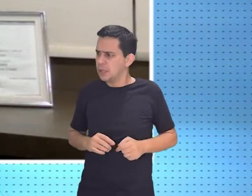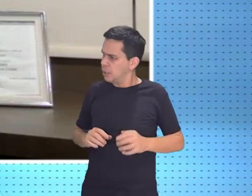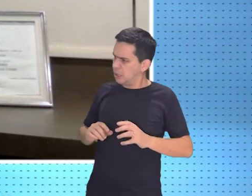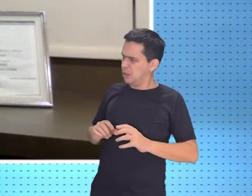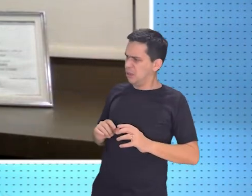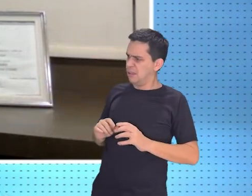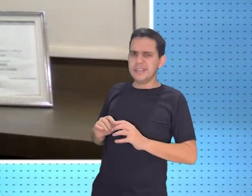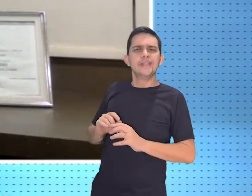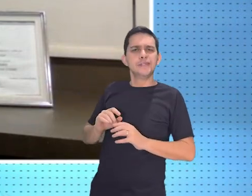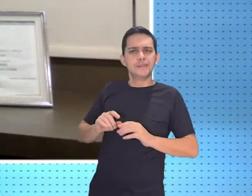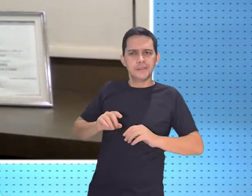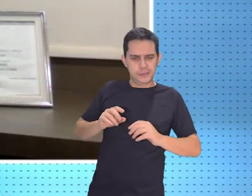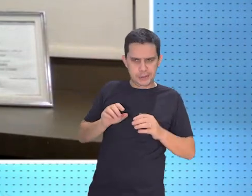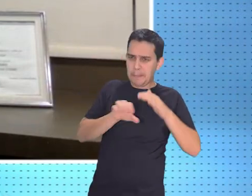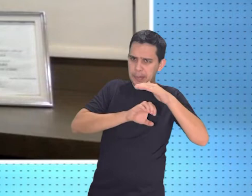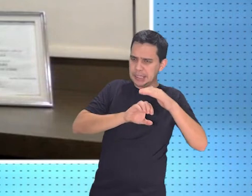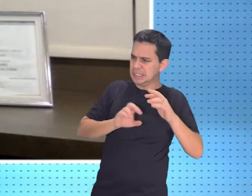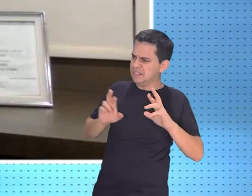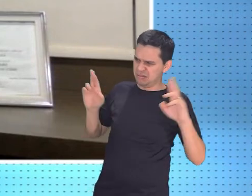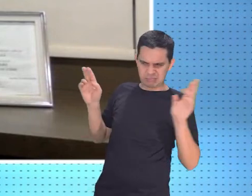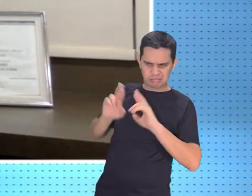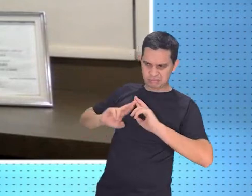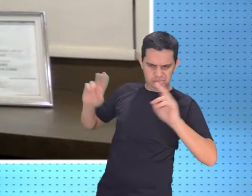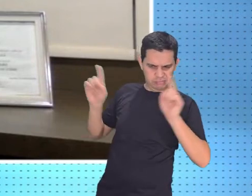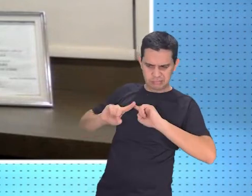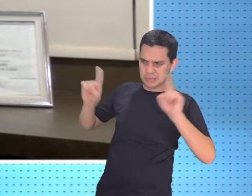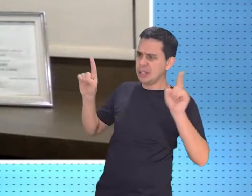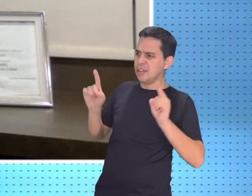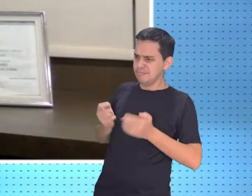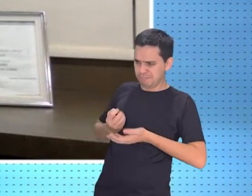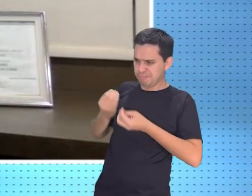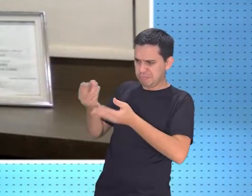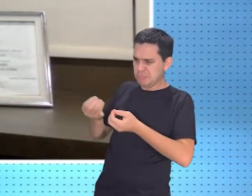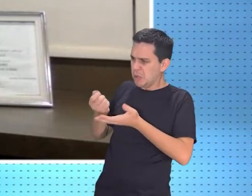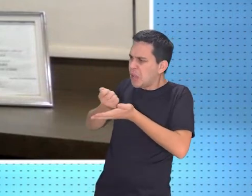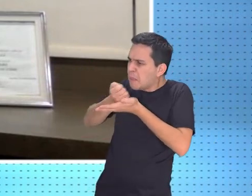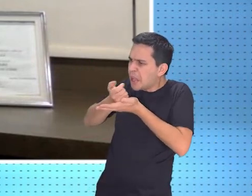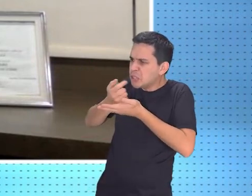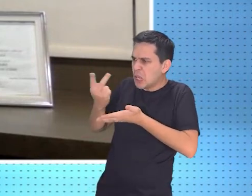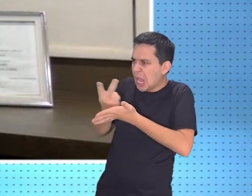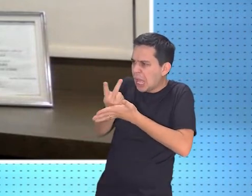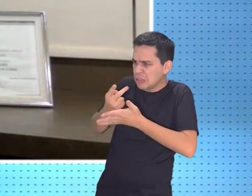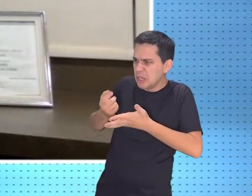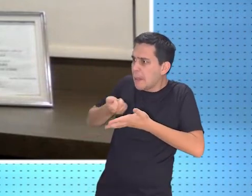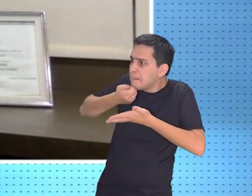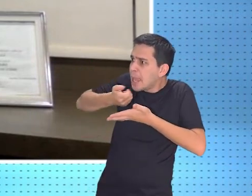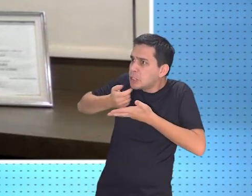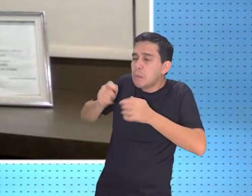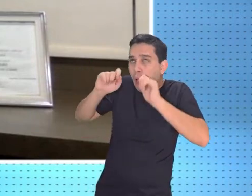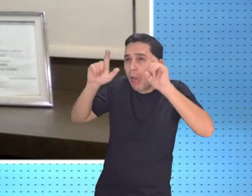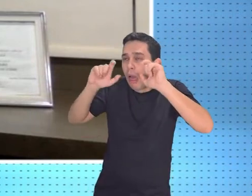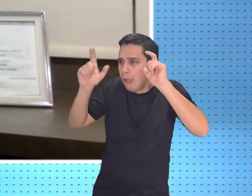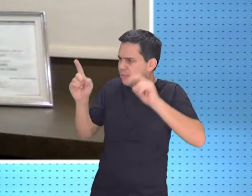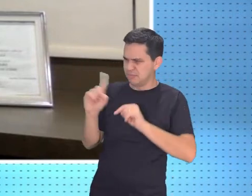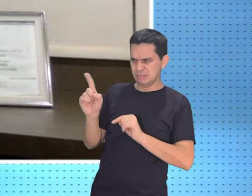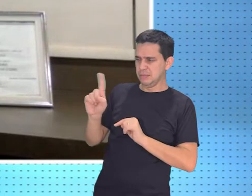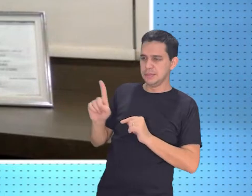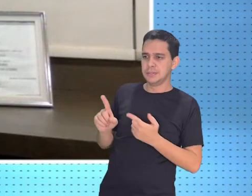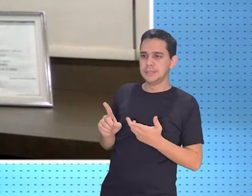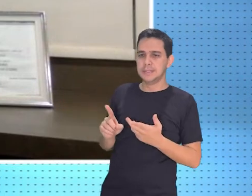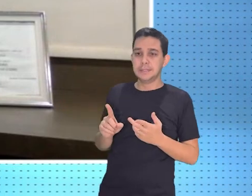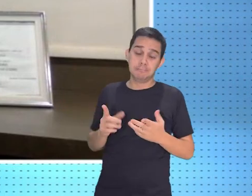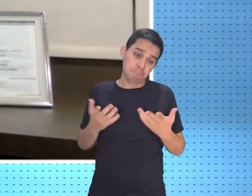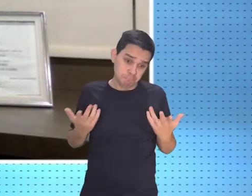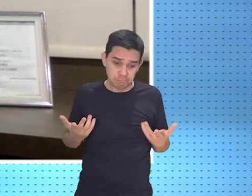fornecer ao reclamante essa substância ilícita. Isso na petição inicial. Porém, em